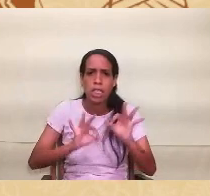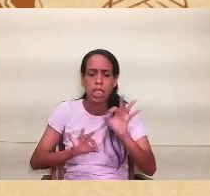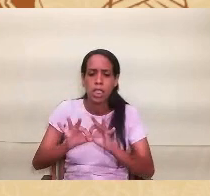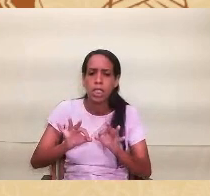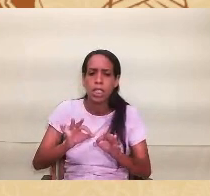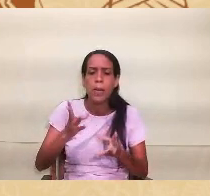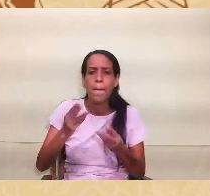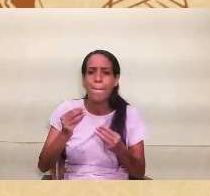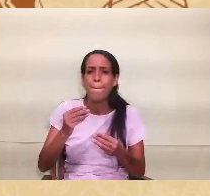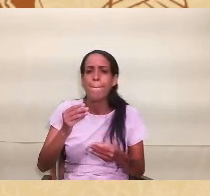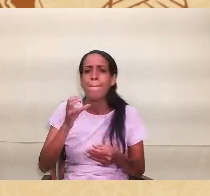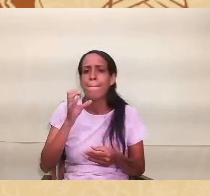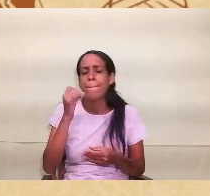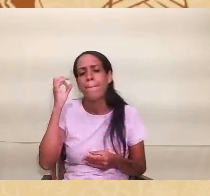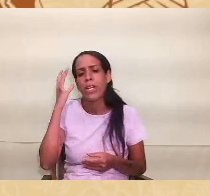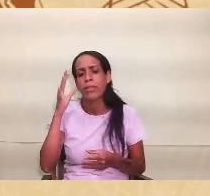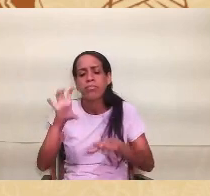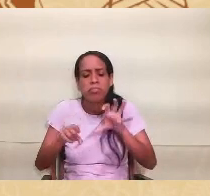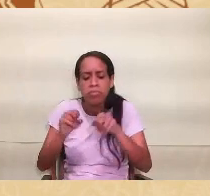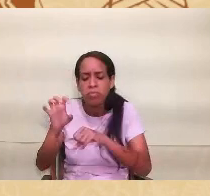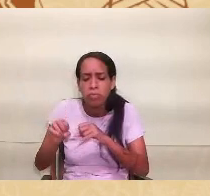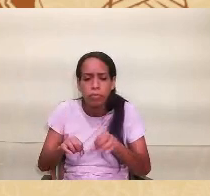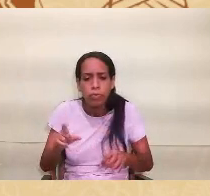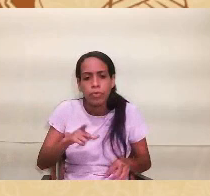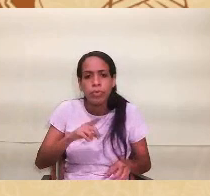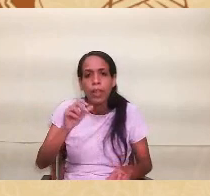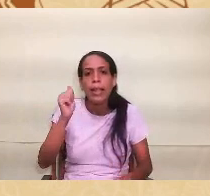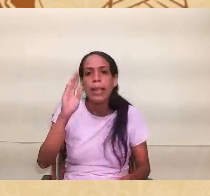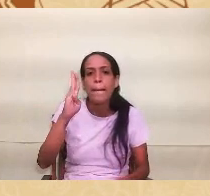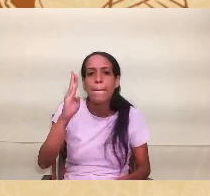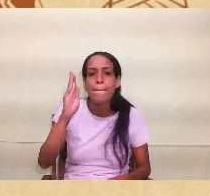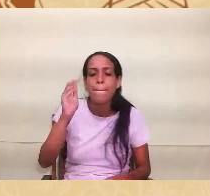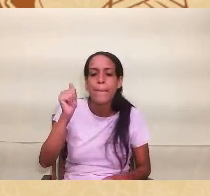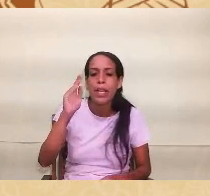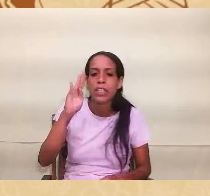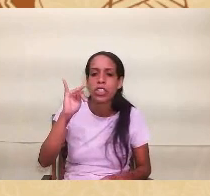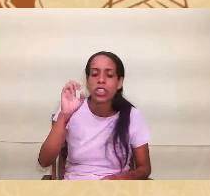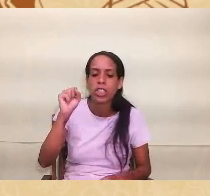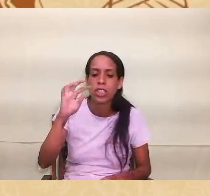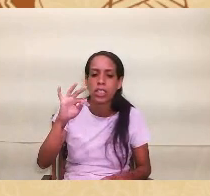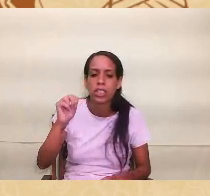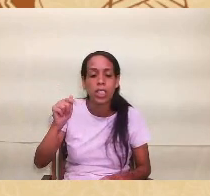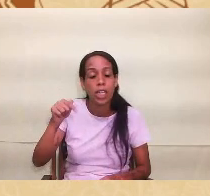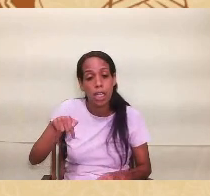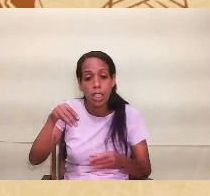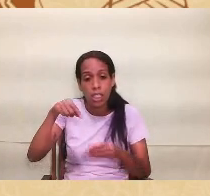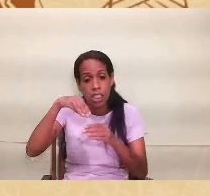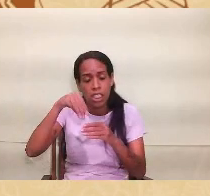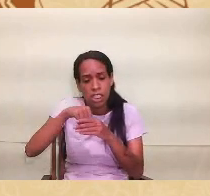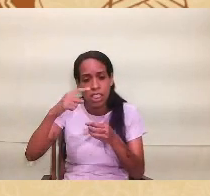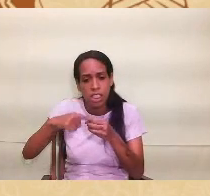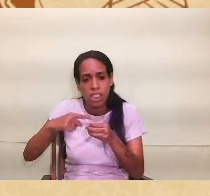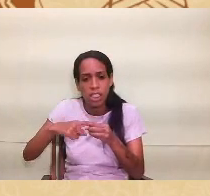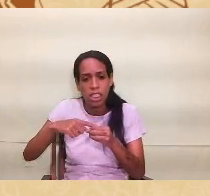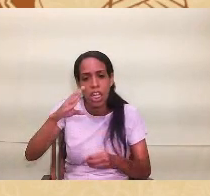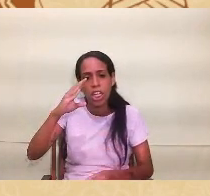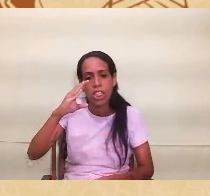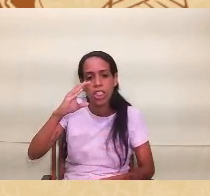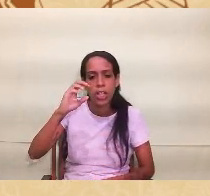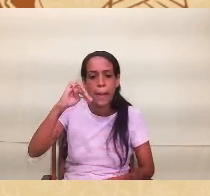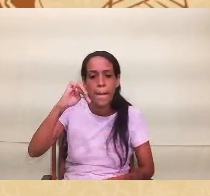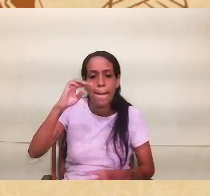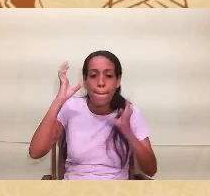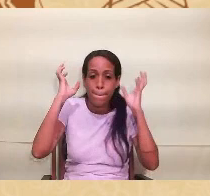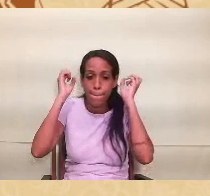apurado, né? Os zapatistas no México também, né? Aquilo é um território livre, que, como disse, por isso